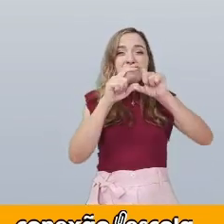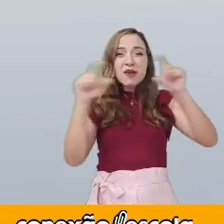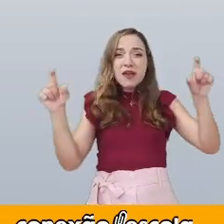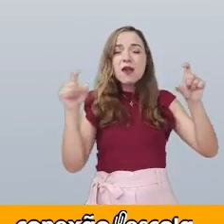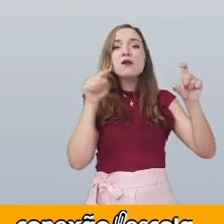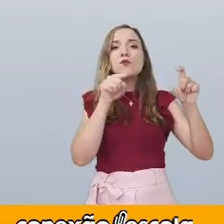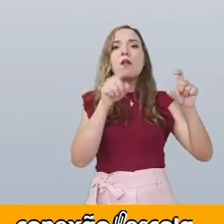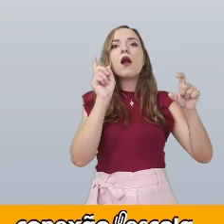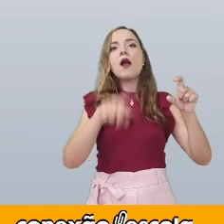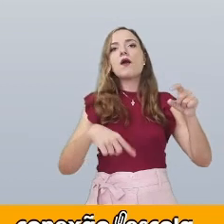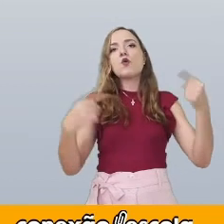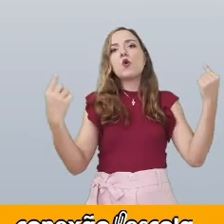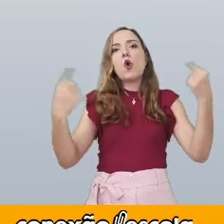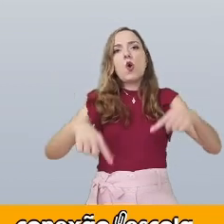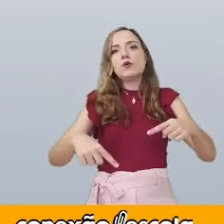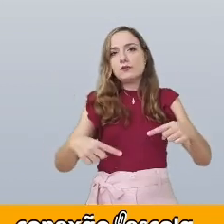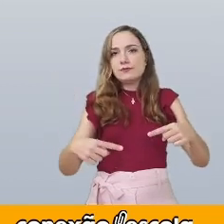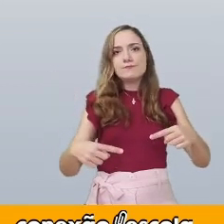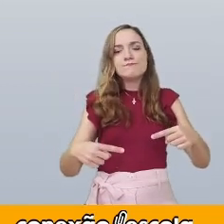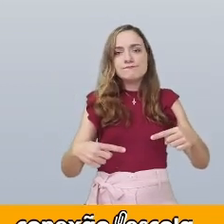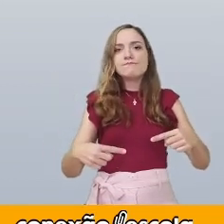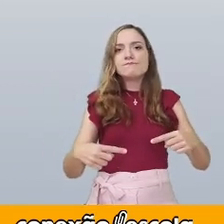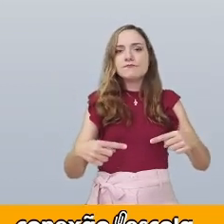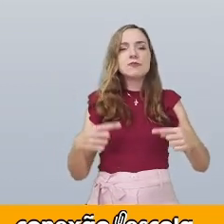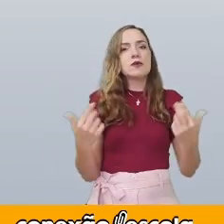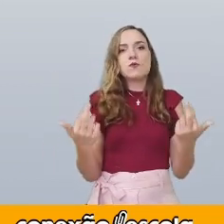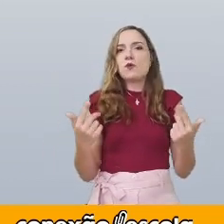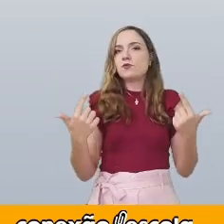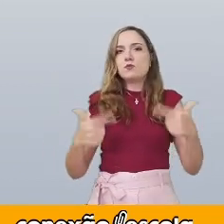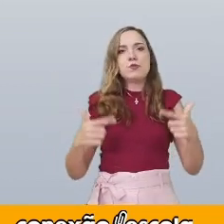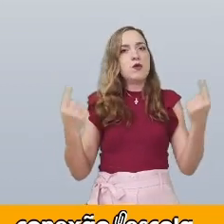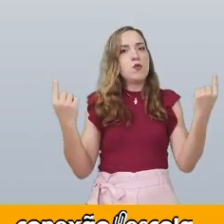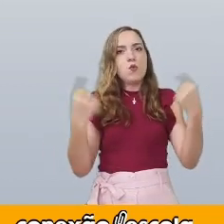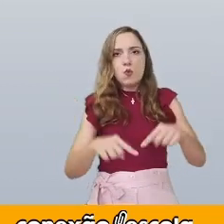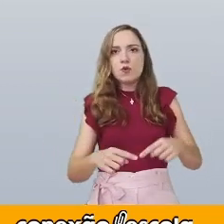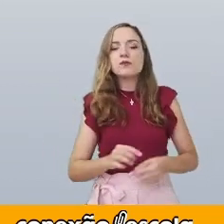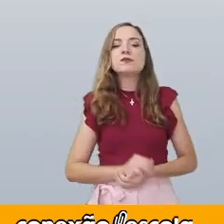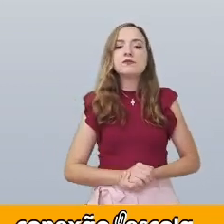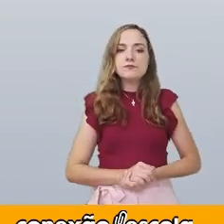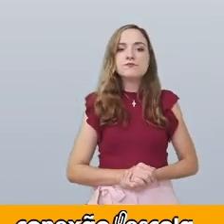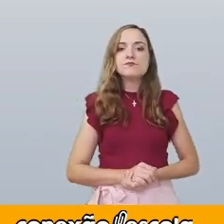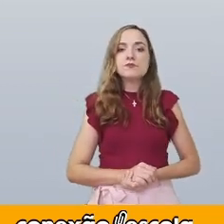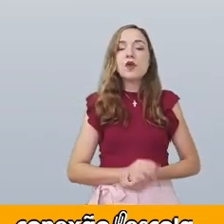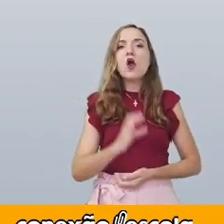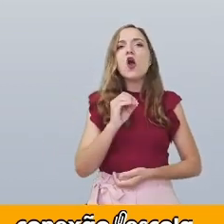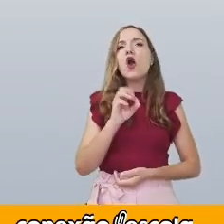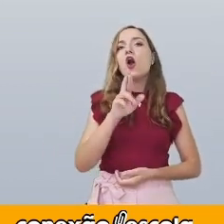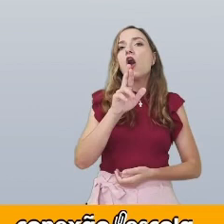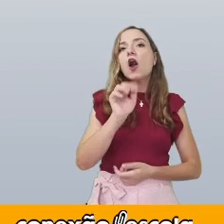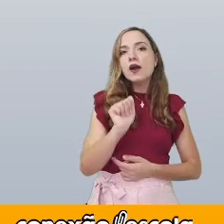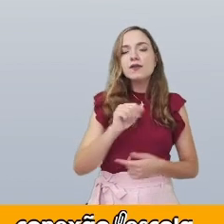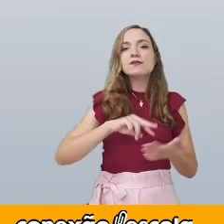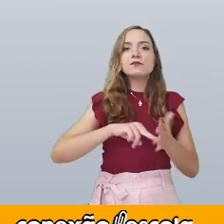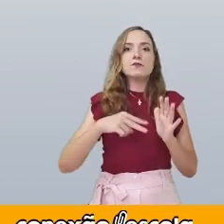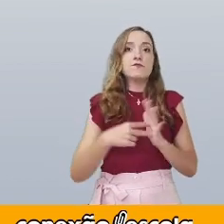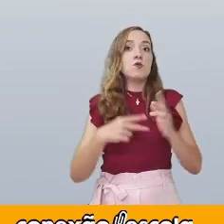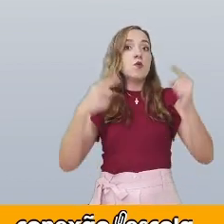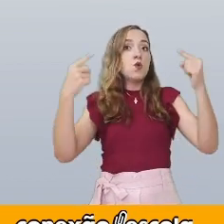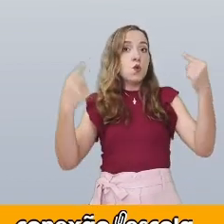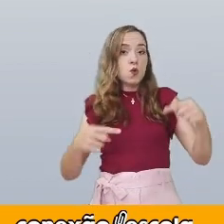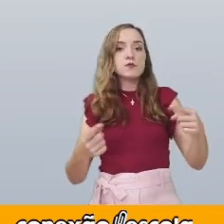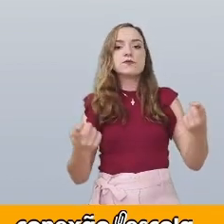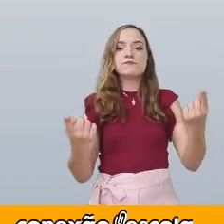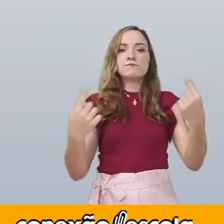relação de oposição com alternância. O termo ora traz a ideia de alternância e o